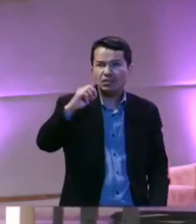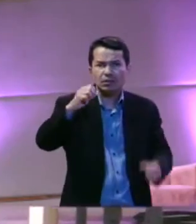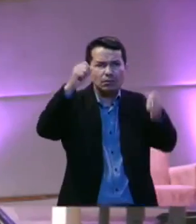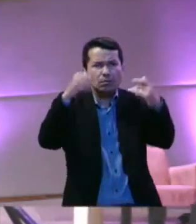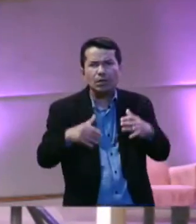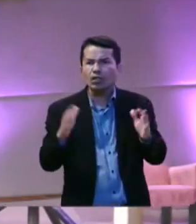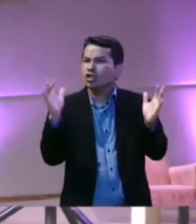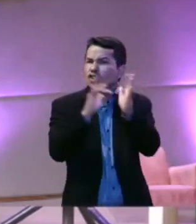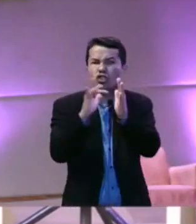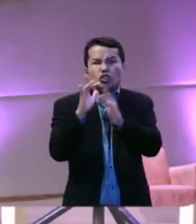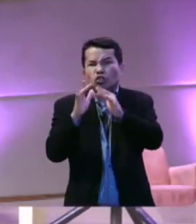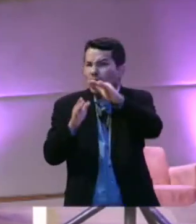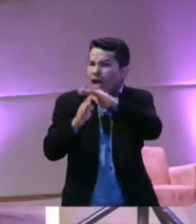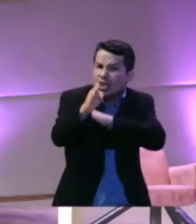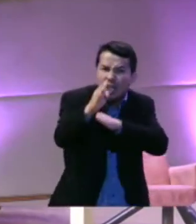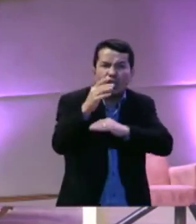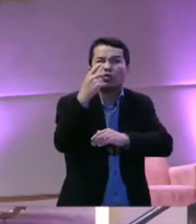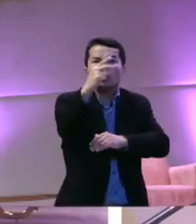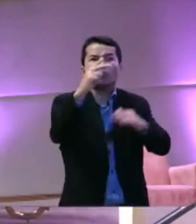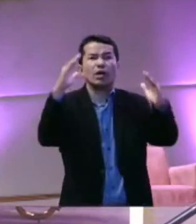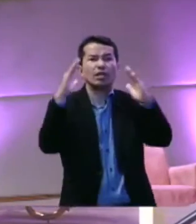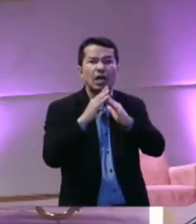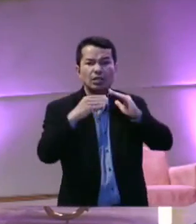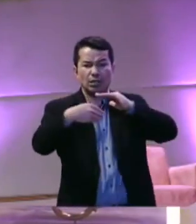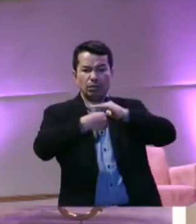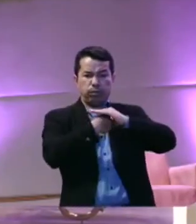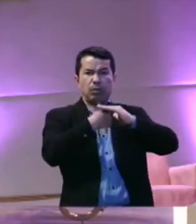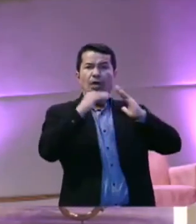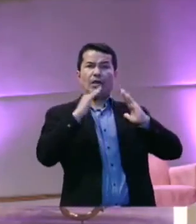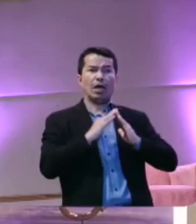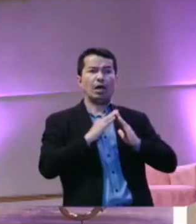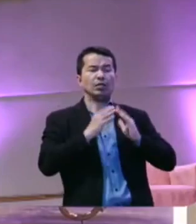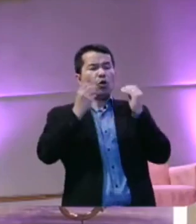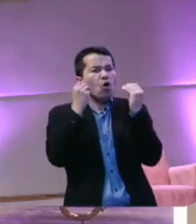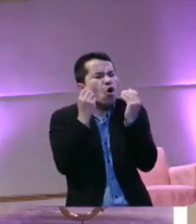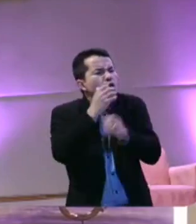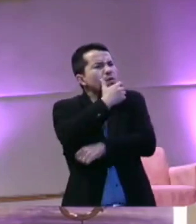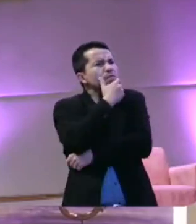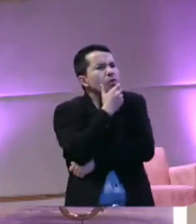Eu entrarei em sua casa, cearei com ele e ele comigo.